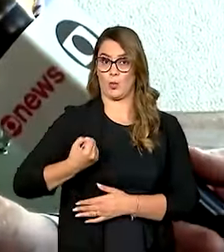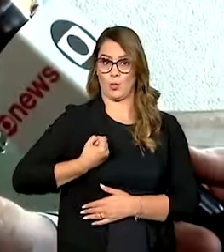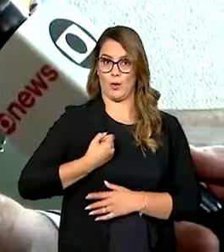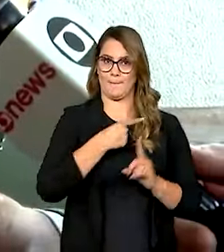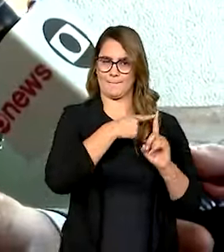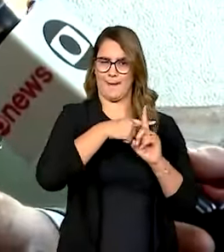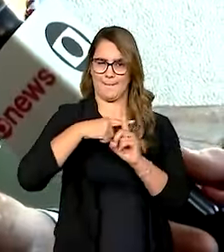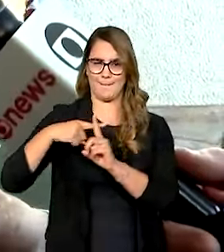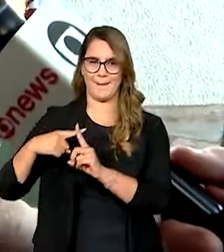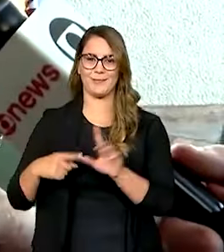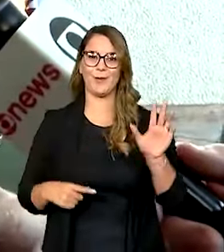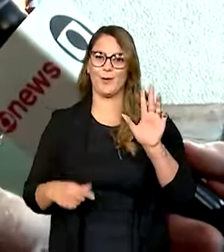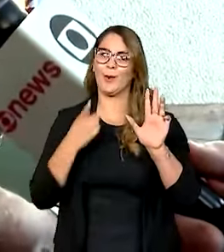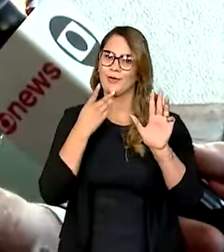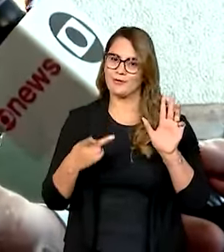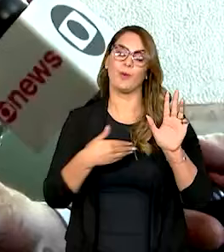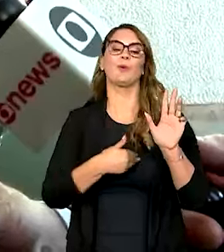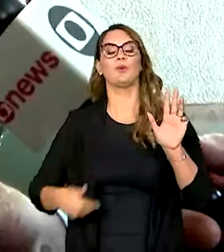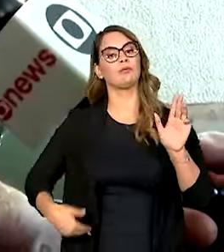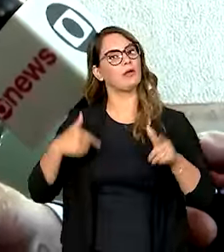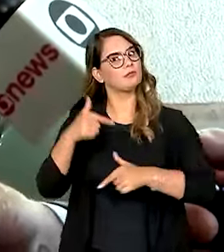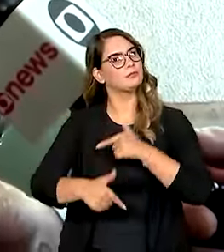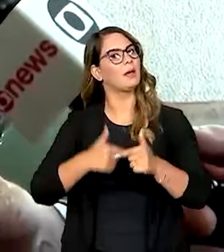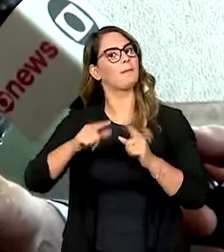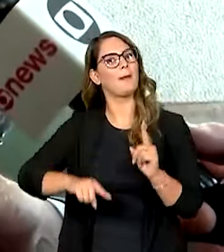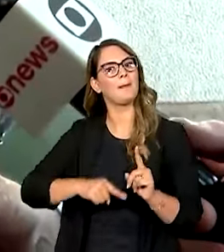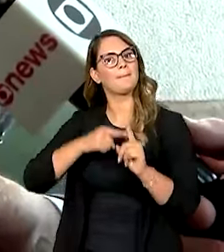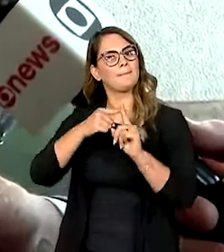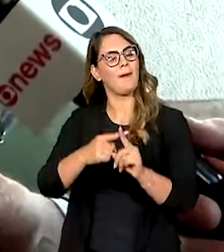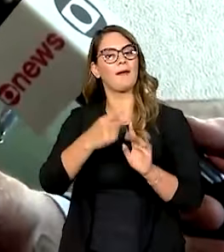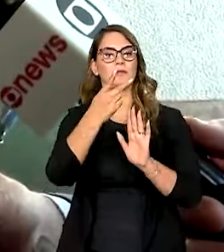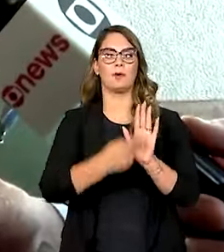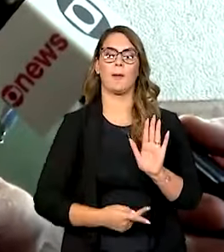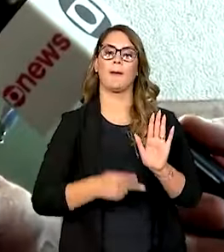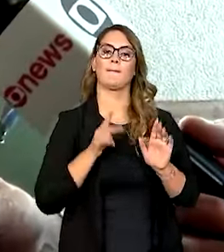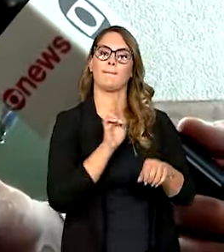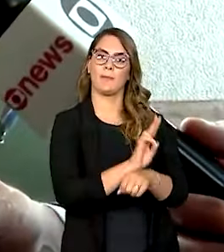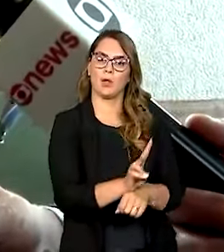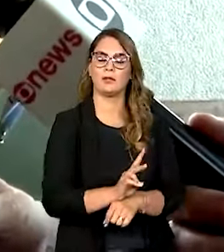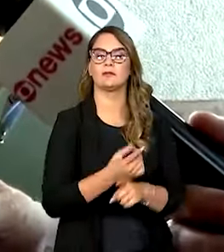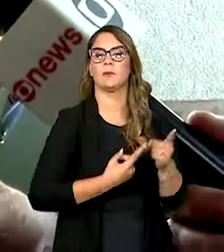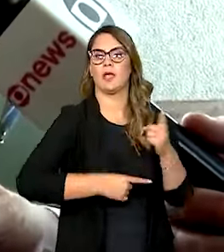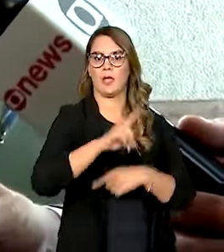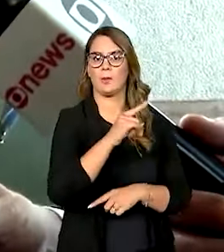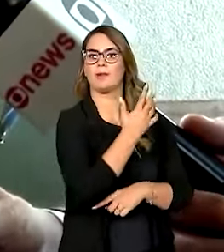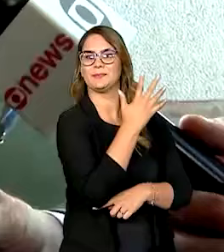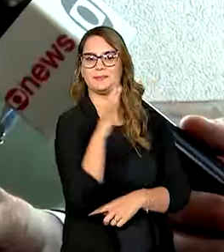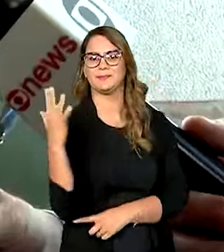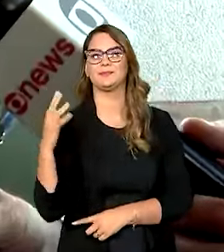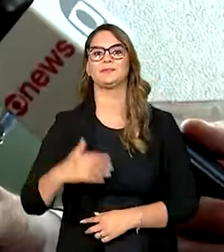positivos Lula afirmou que o governo trabalha cada vez mais em programas de proteção e de recuperação do meio